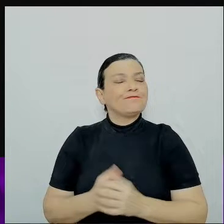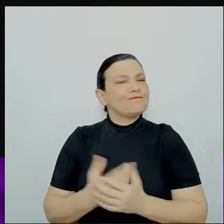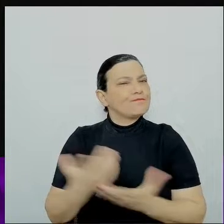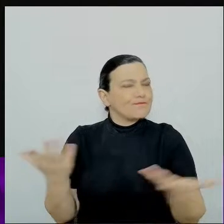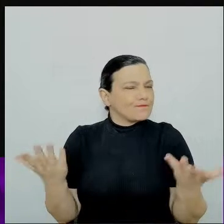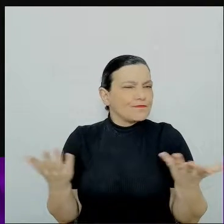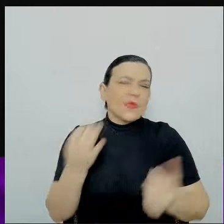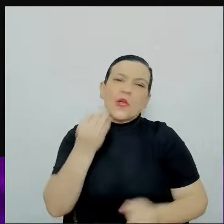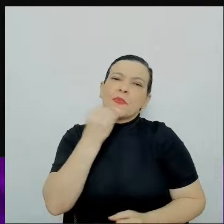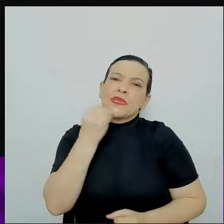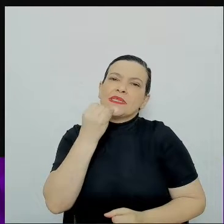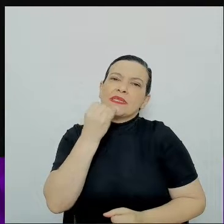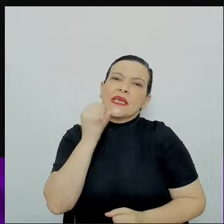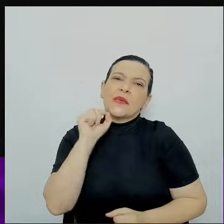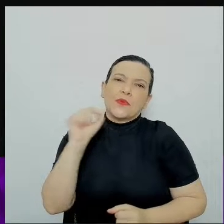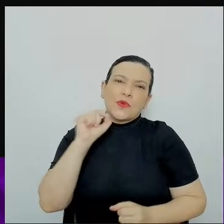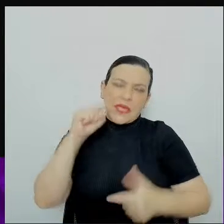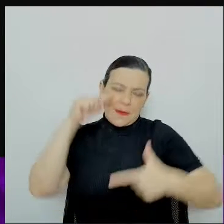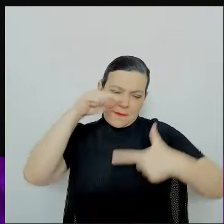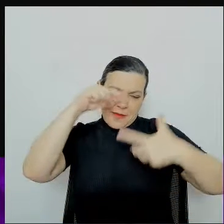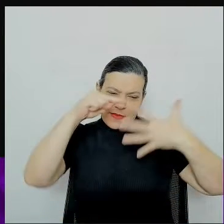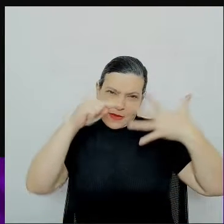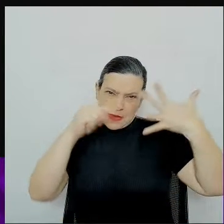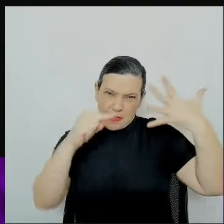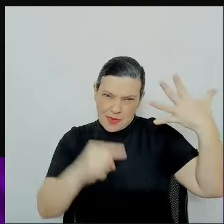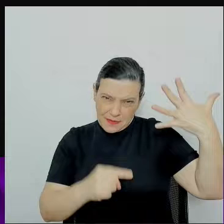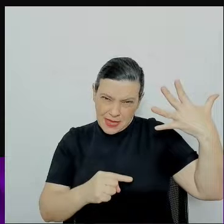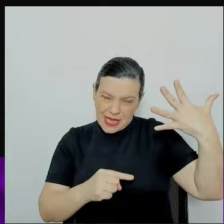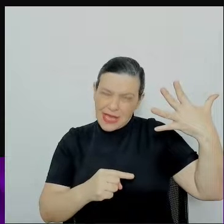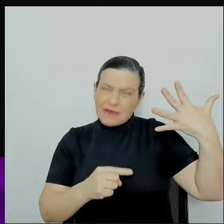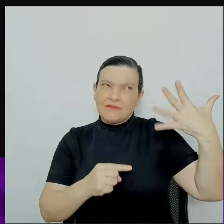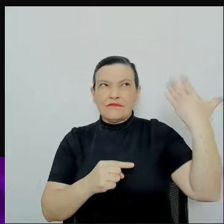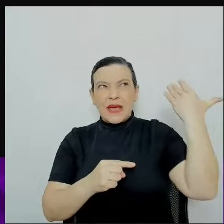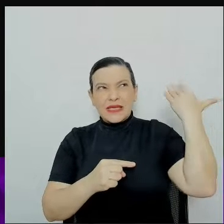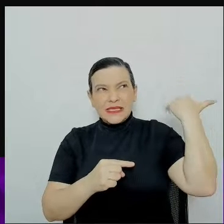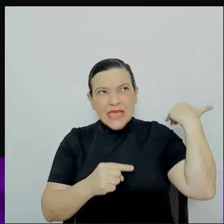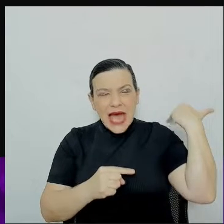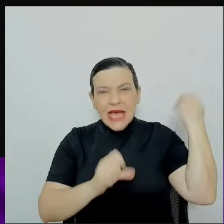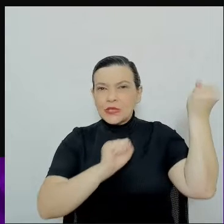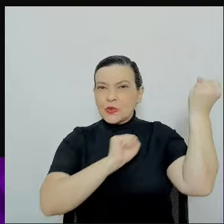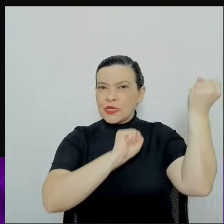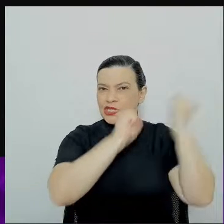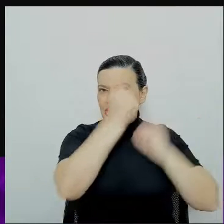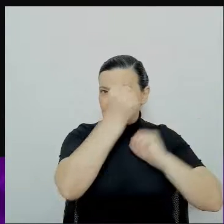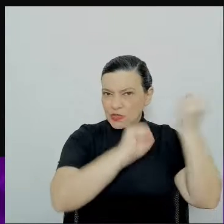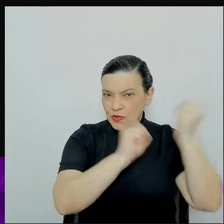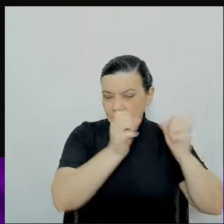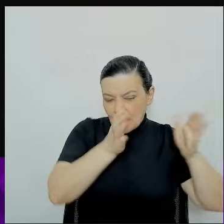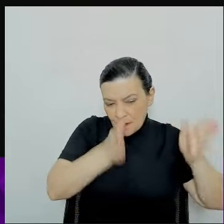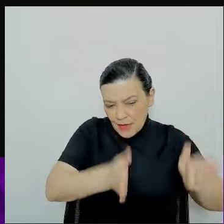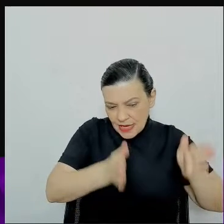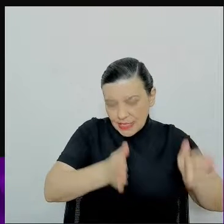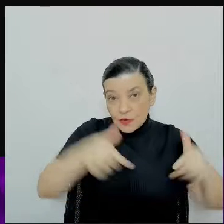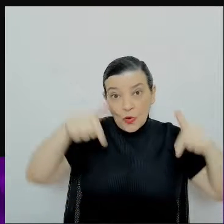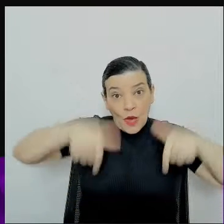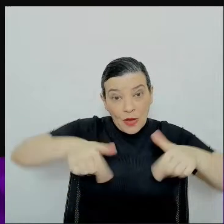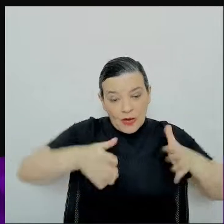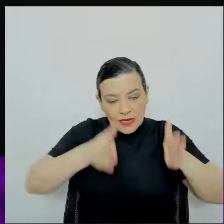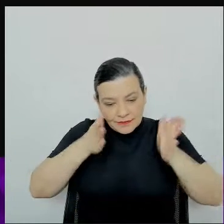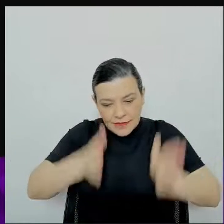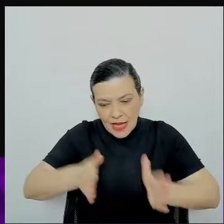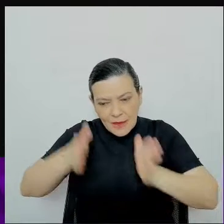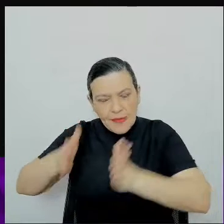para todo o nosso contexto de vida, era industrial, a era que a gente está agora e tantas eras que a gente já passou, por que será,